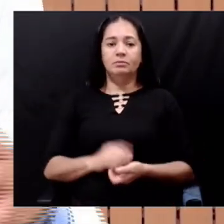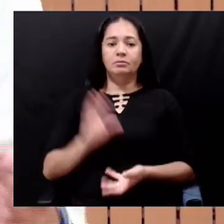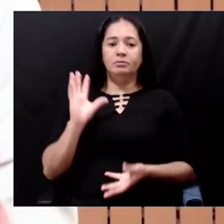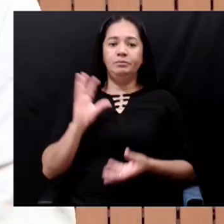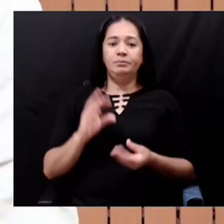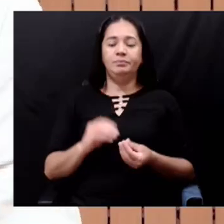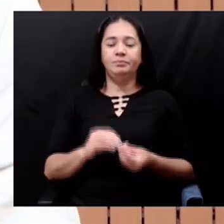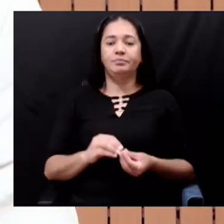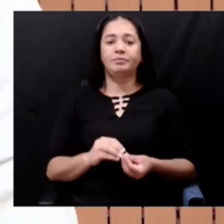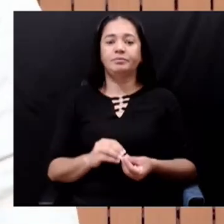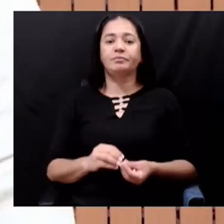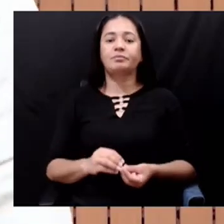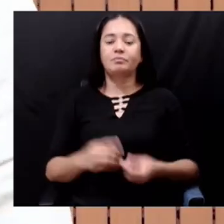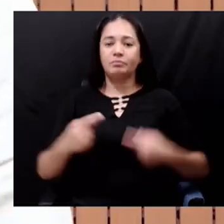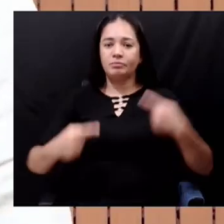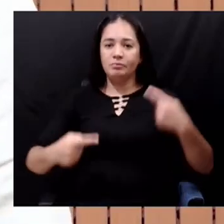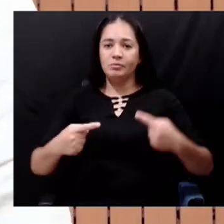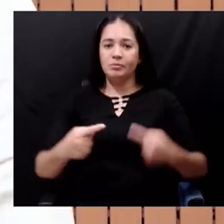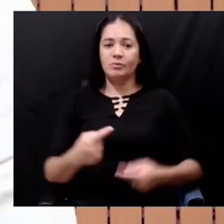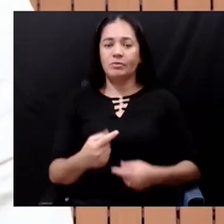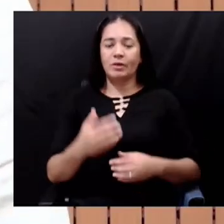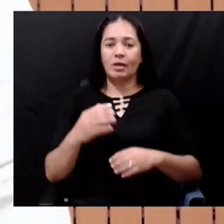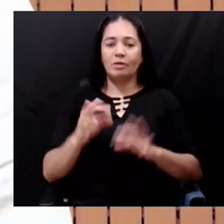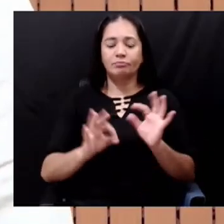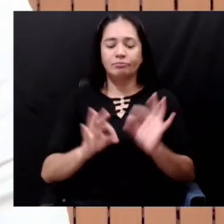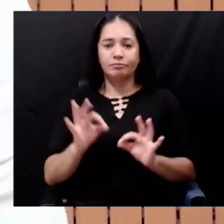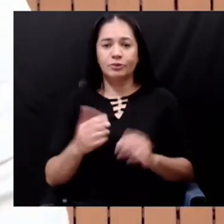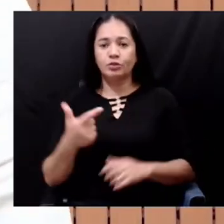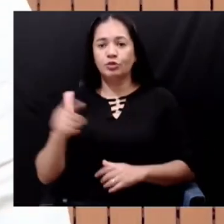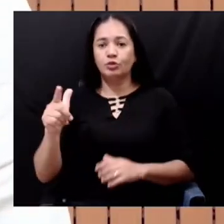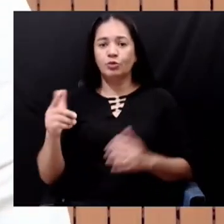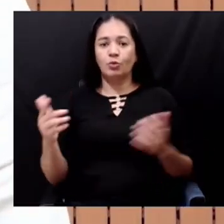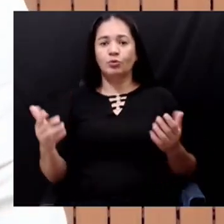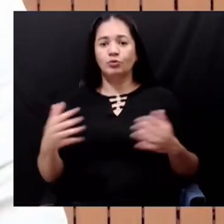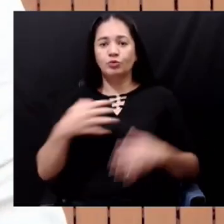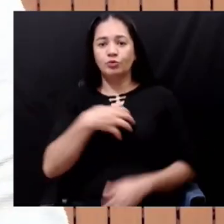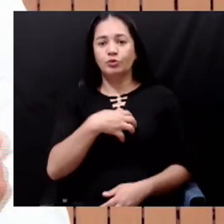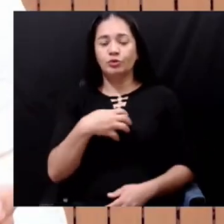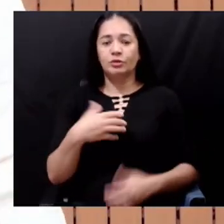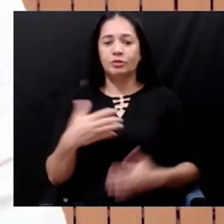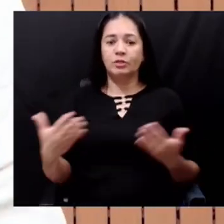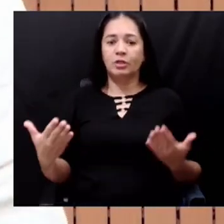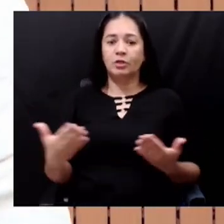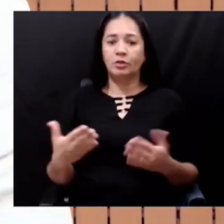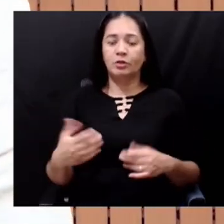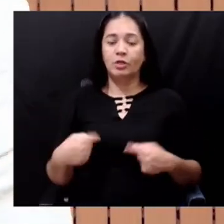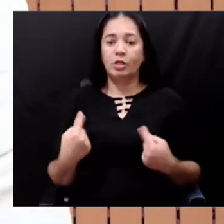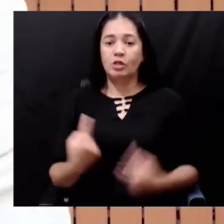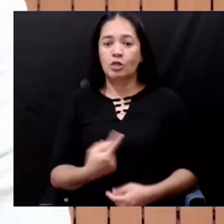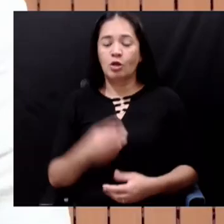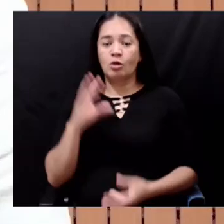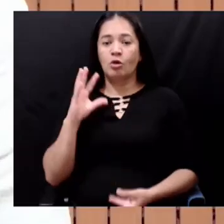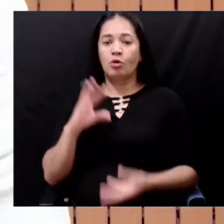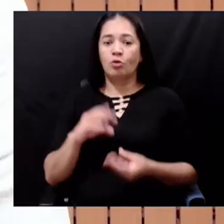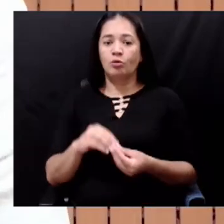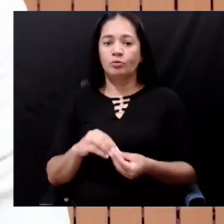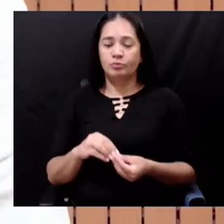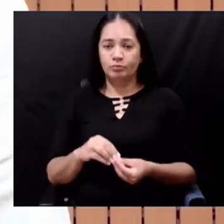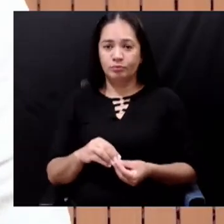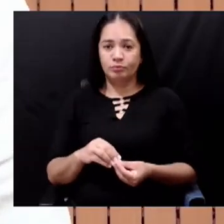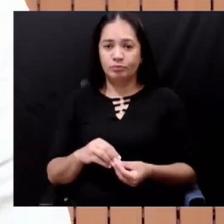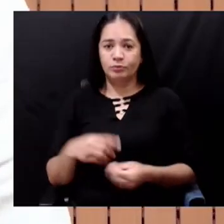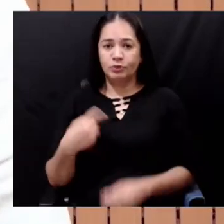mas num outro desenho agora, né? Então, nós, quando concluirmos isso, certamente, nós